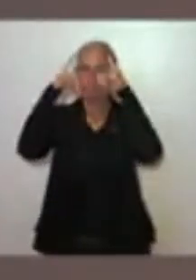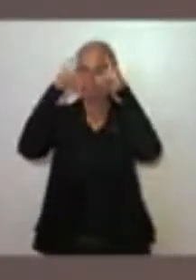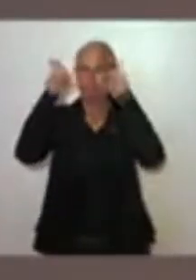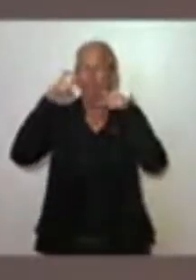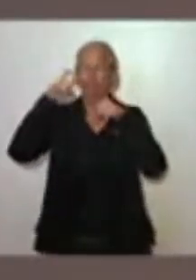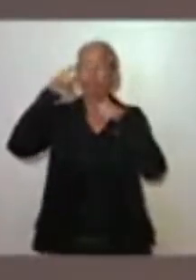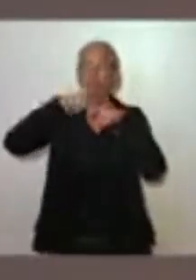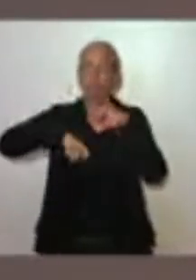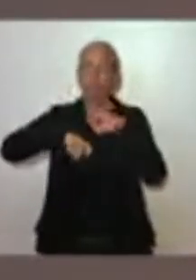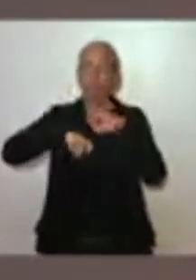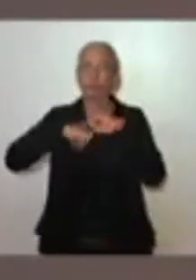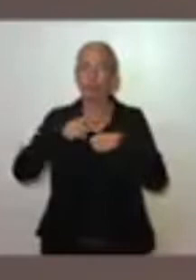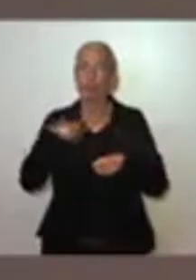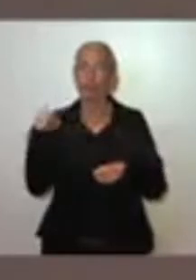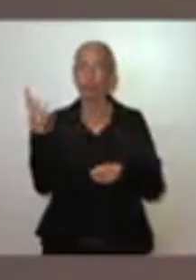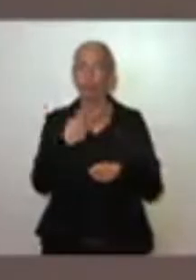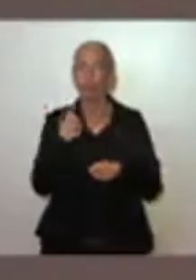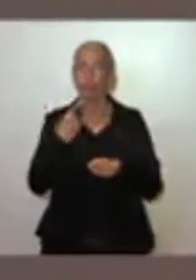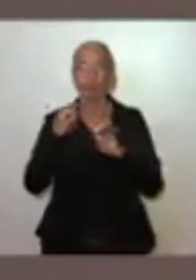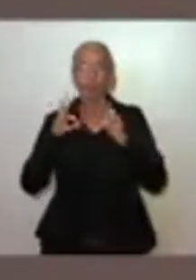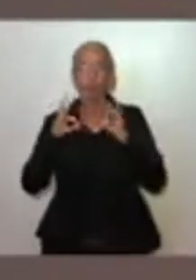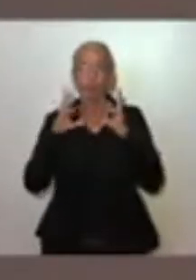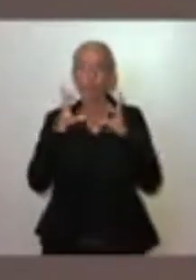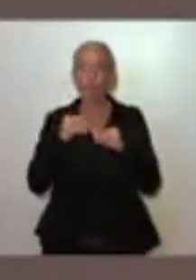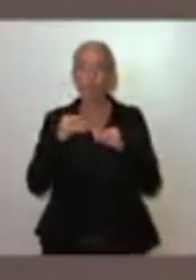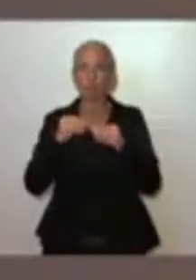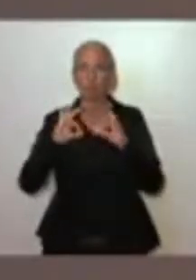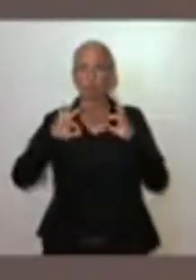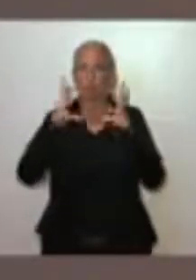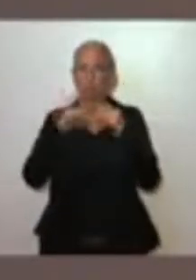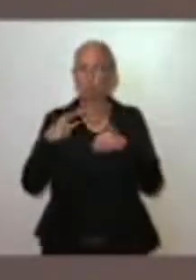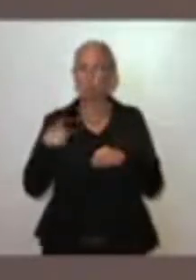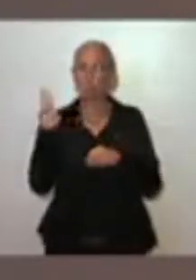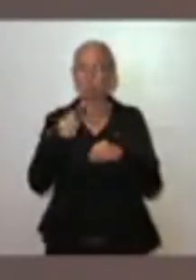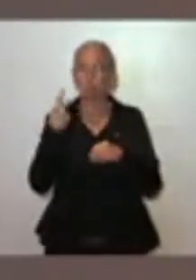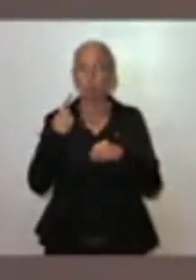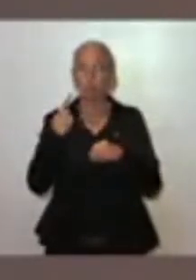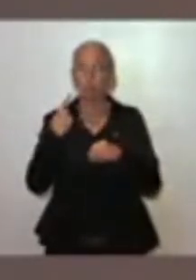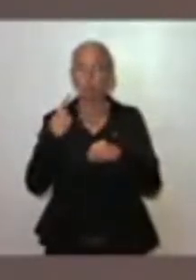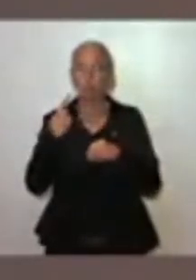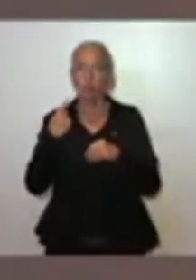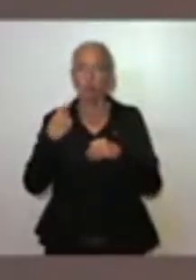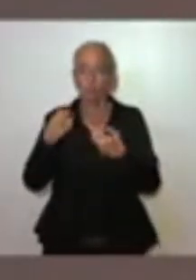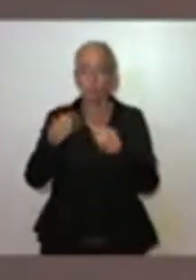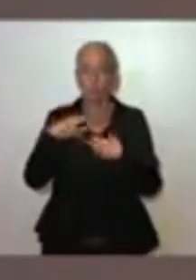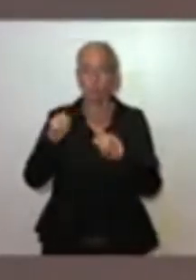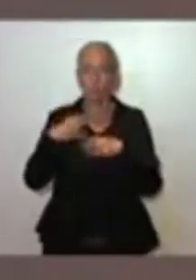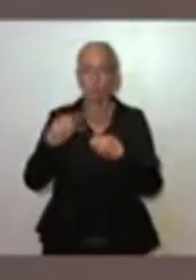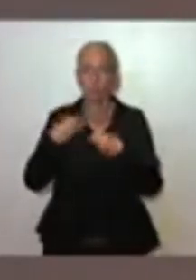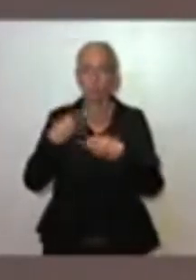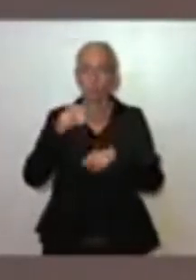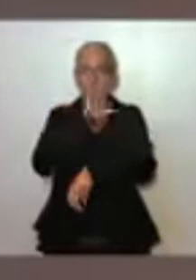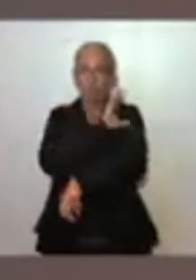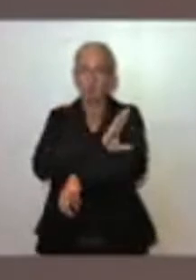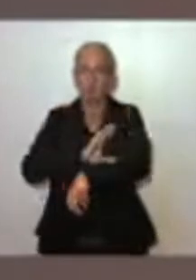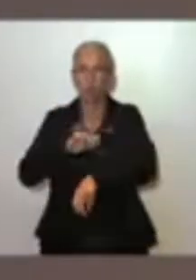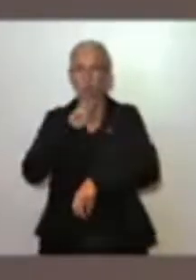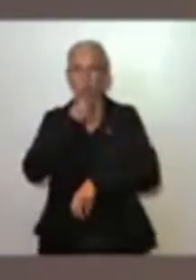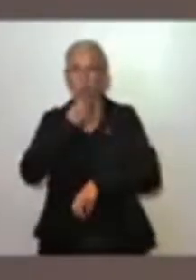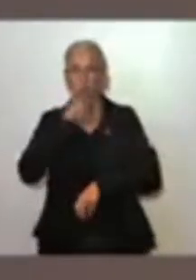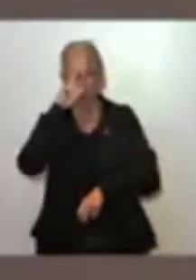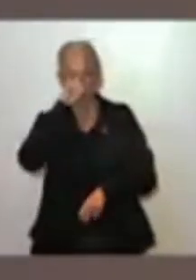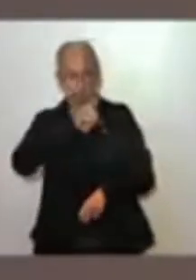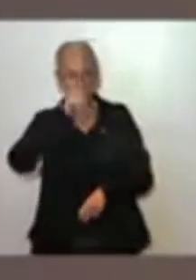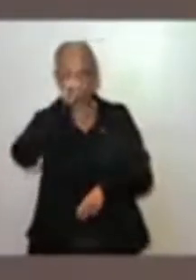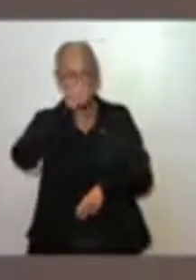sexual nós fomos todos todos nós criados numa cultura machista e todos nós